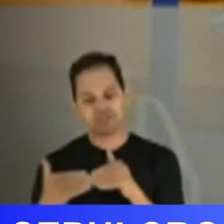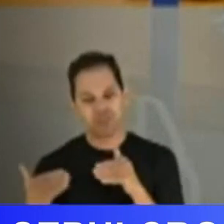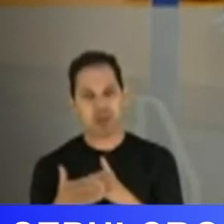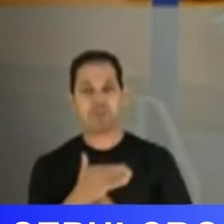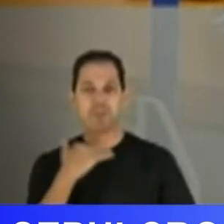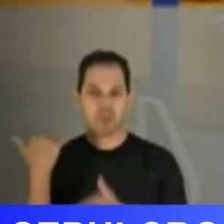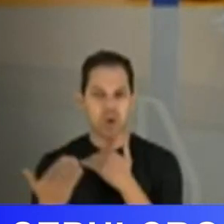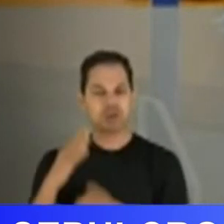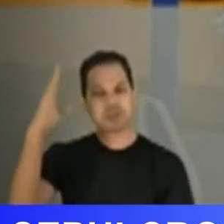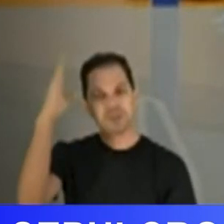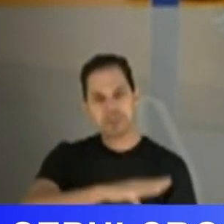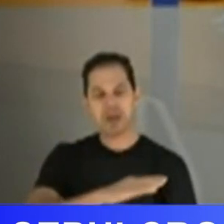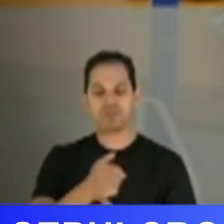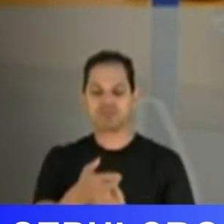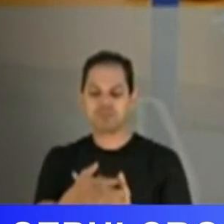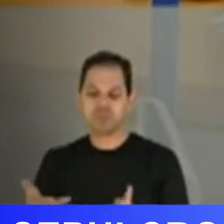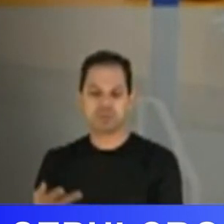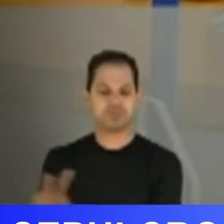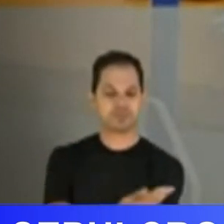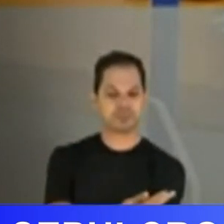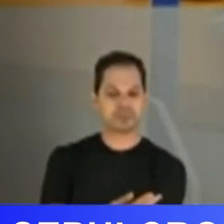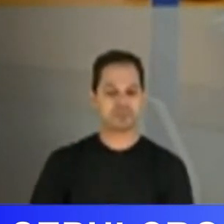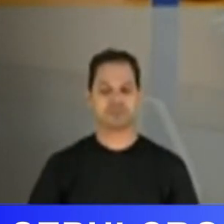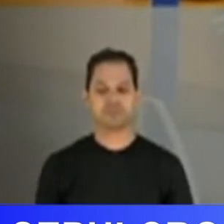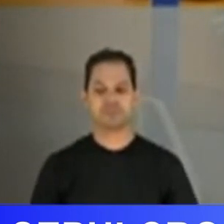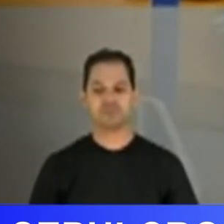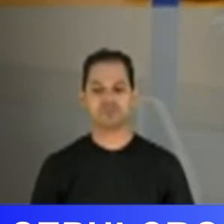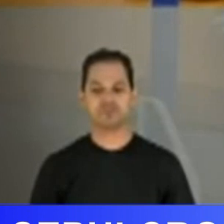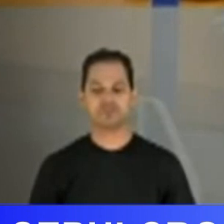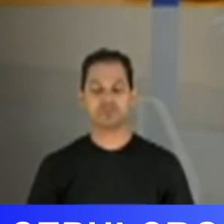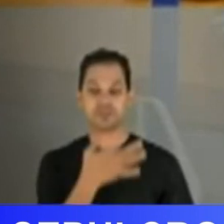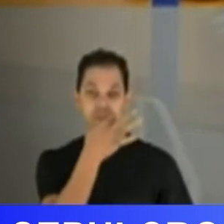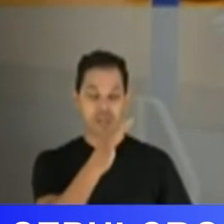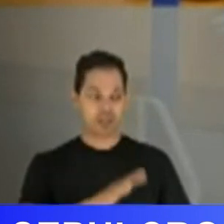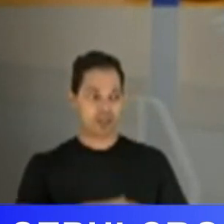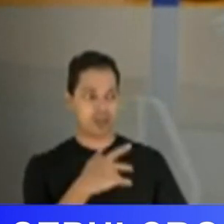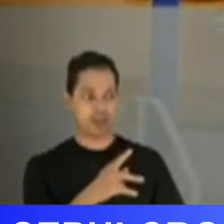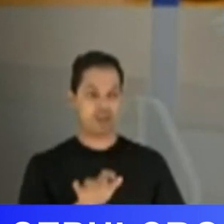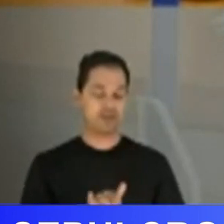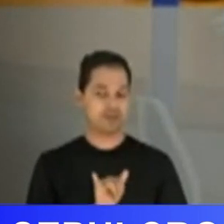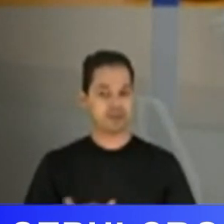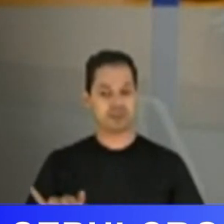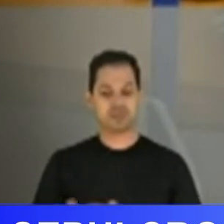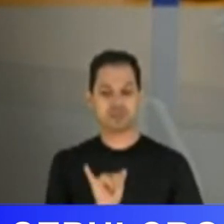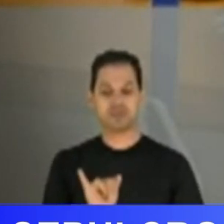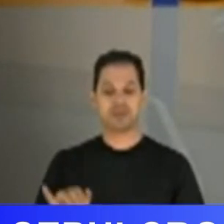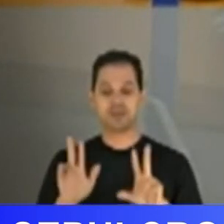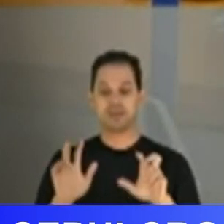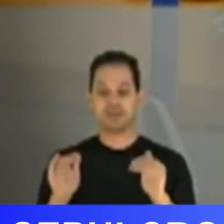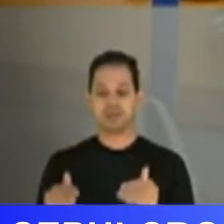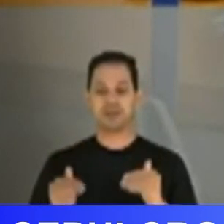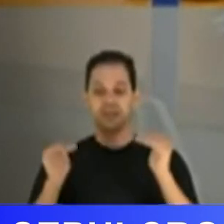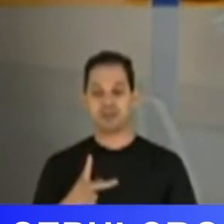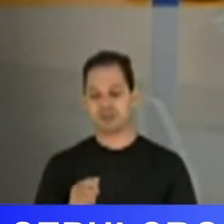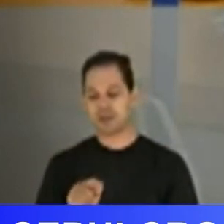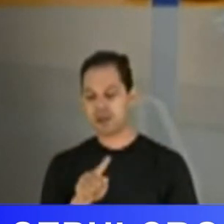há de vir sobre uma determinada situação. O senhor, pela sua posição estratégica, próximo, sobretudo ao ministro